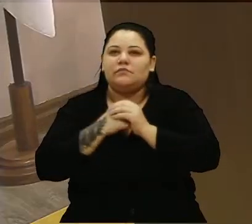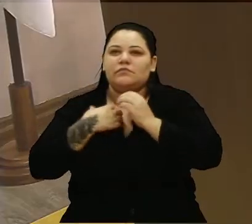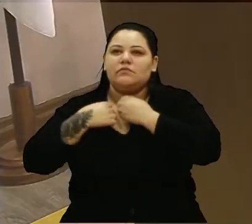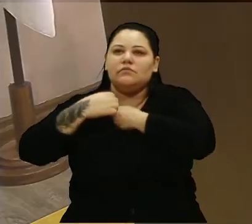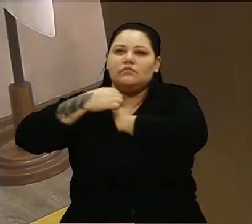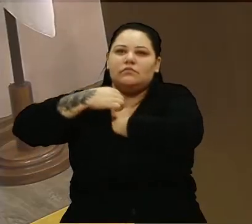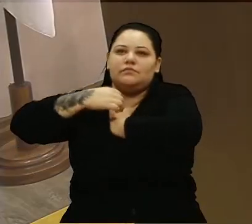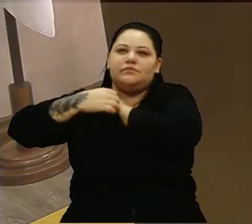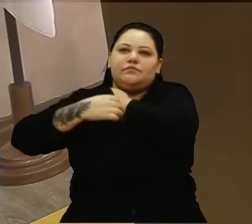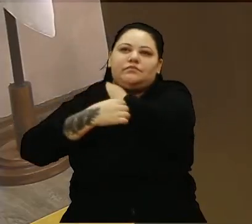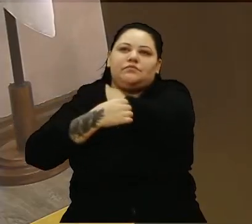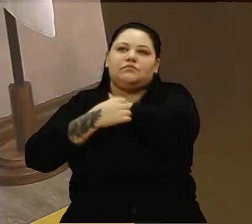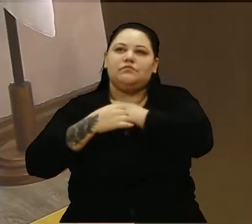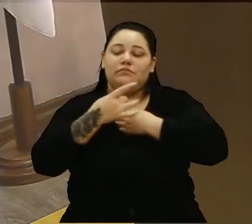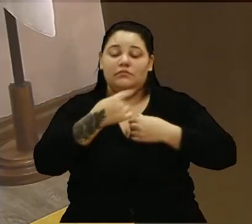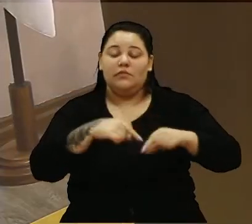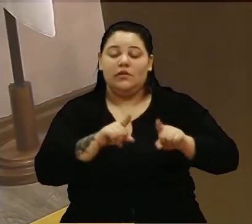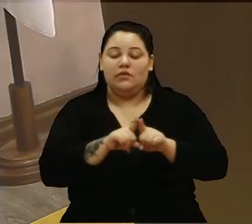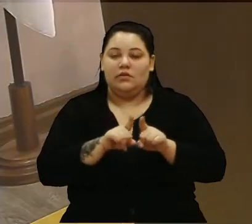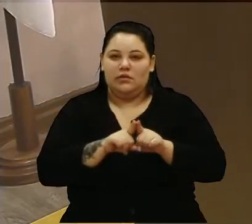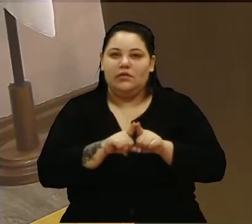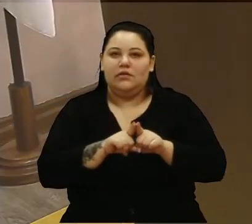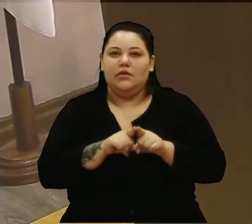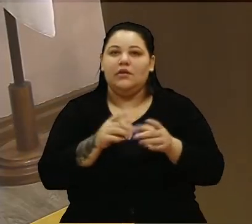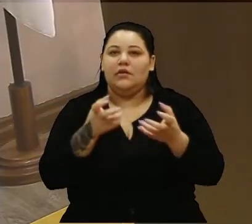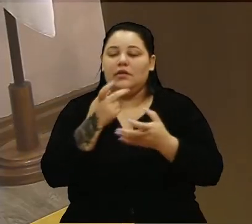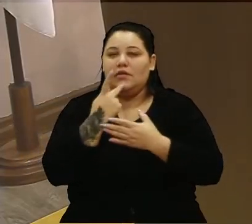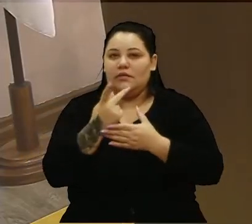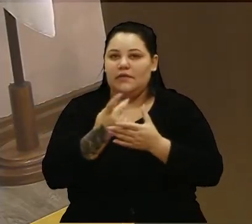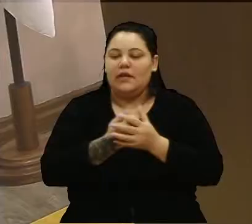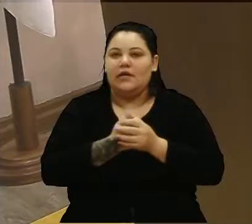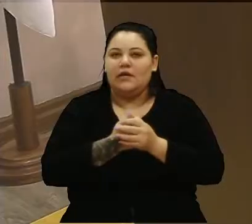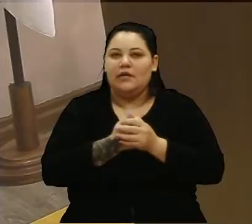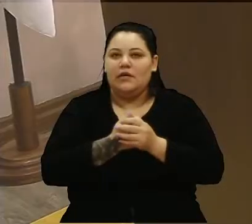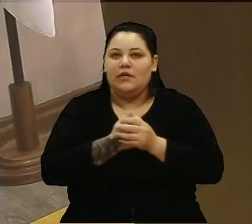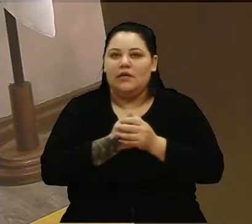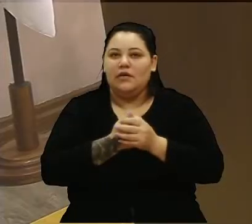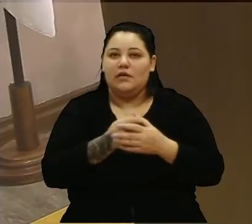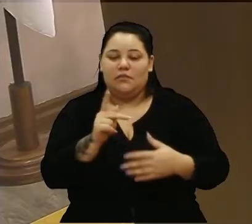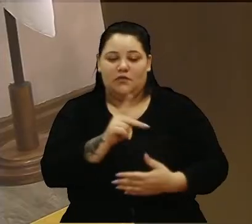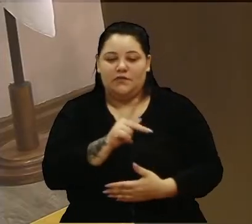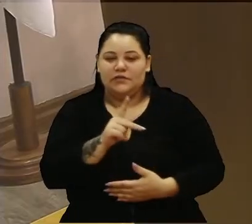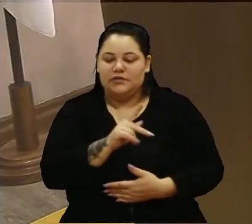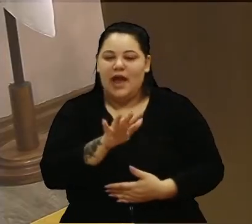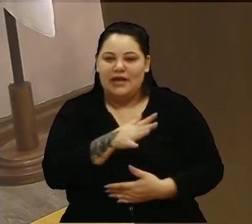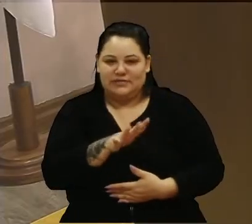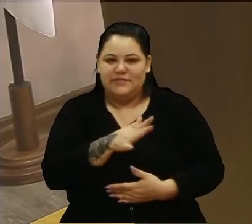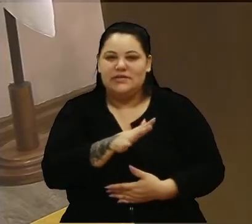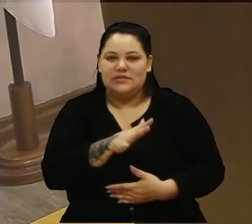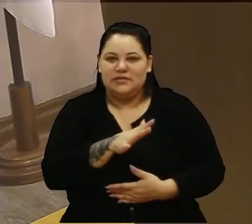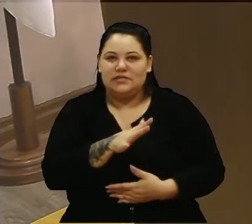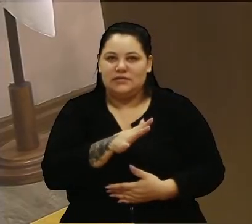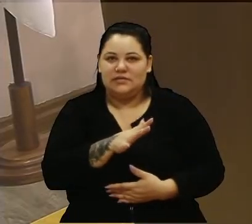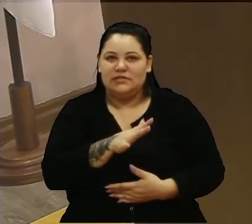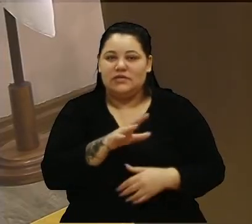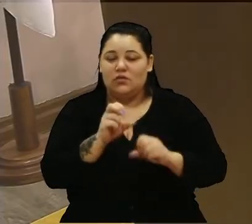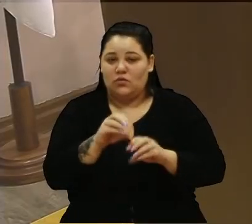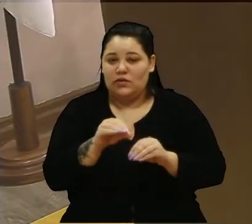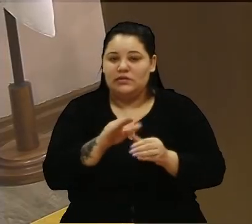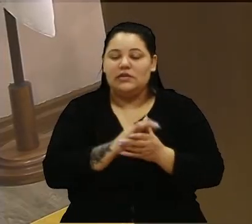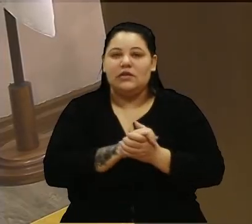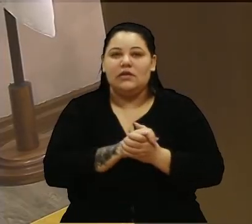E assim, também eu queria dizer que ser professora, às vezes, a educação infantil, ensino